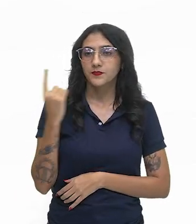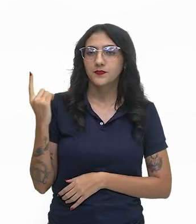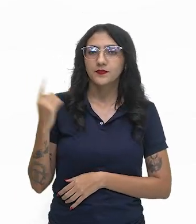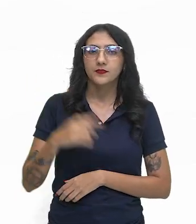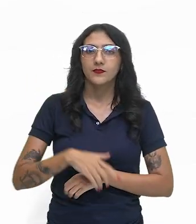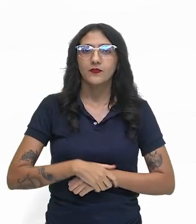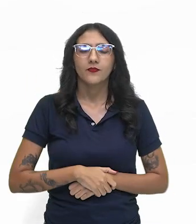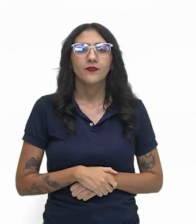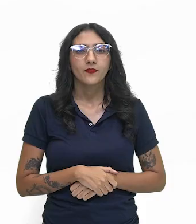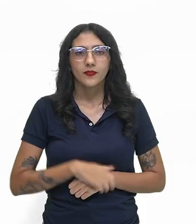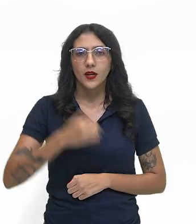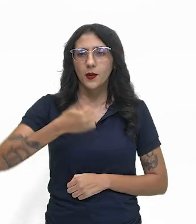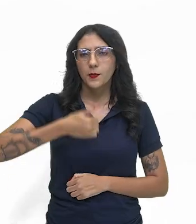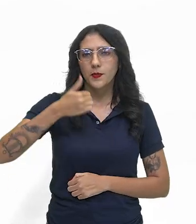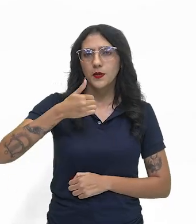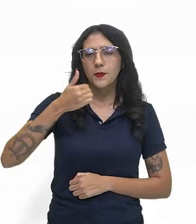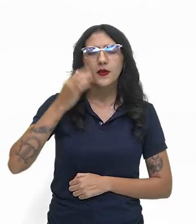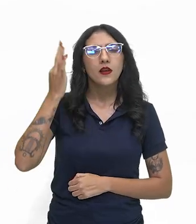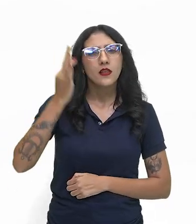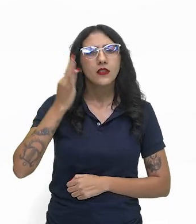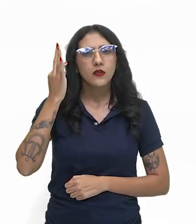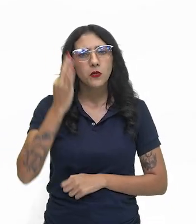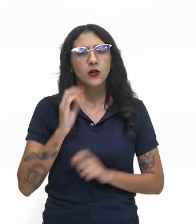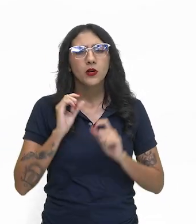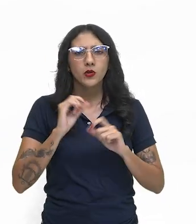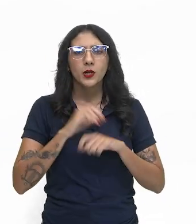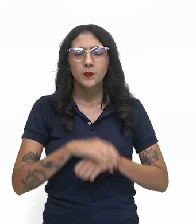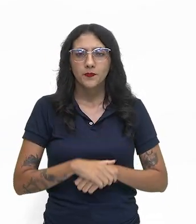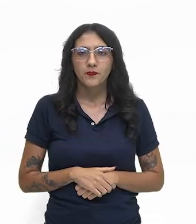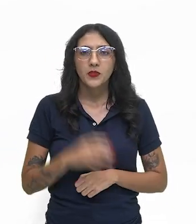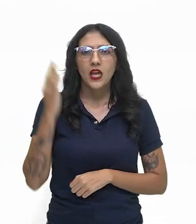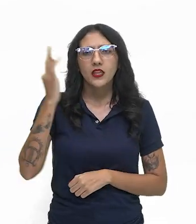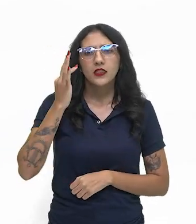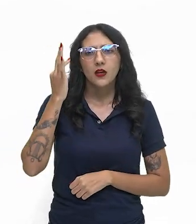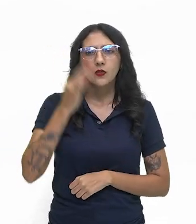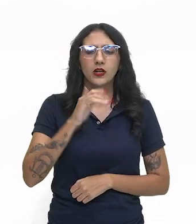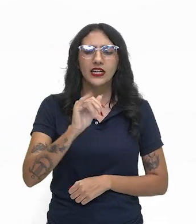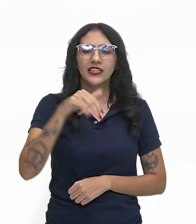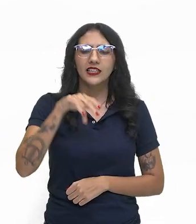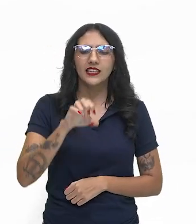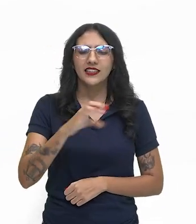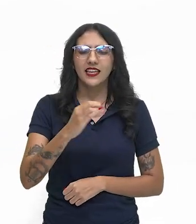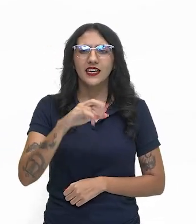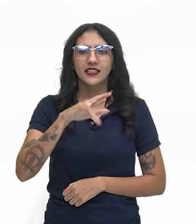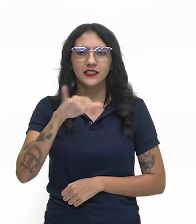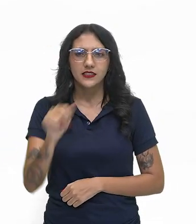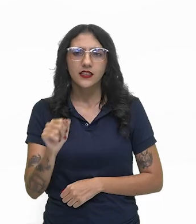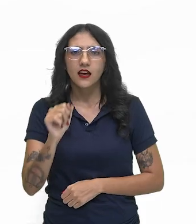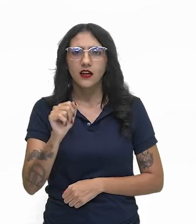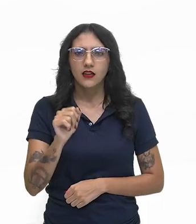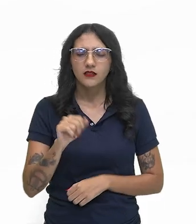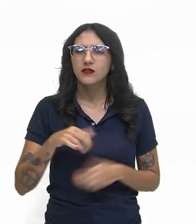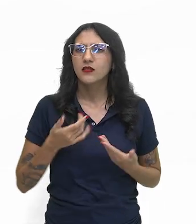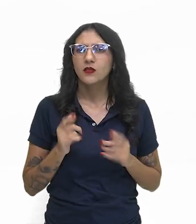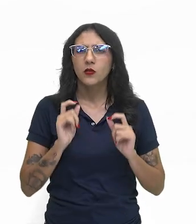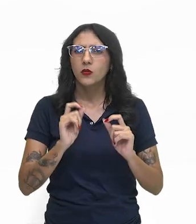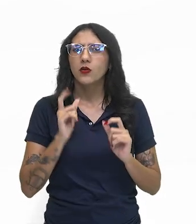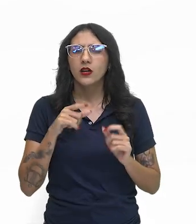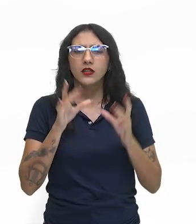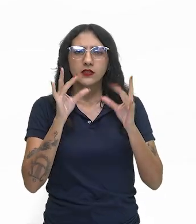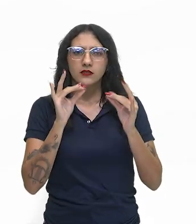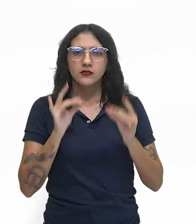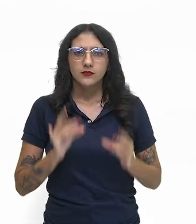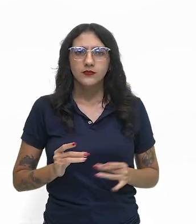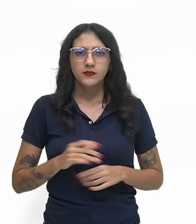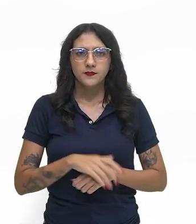primeira lei, que ela é chamada de lei da inércia. Quer dizer o quê? A primeira lei?